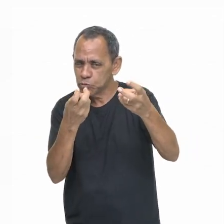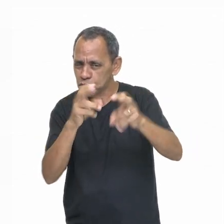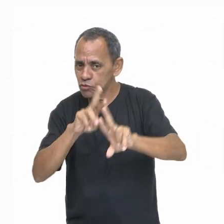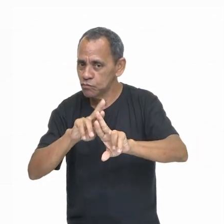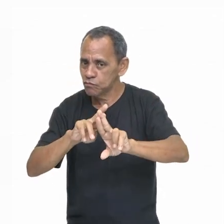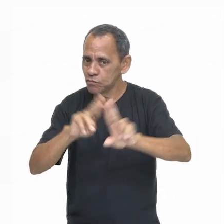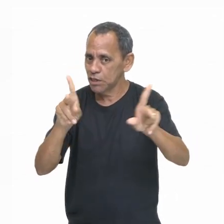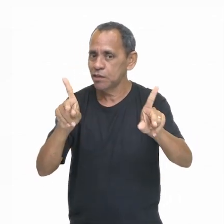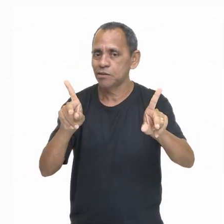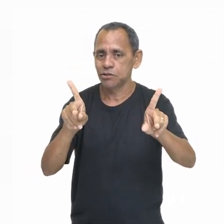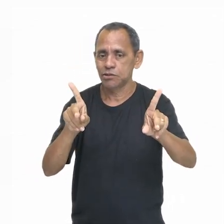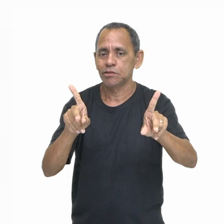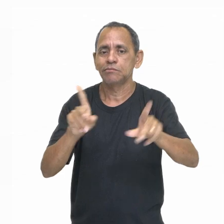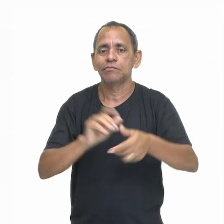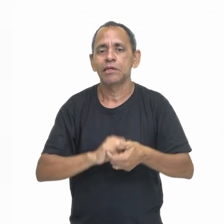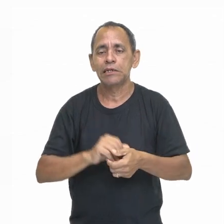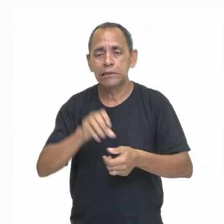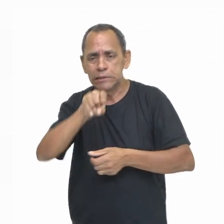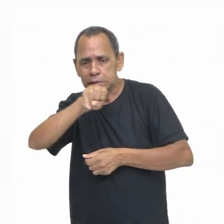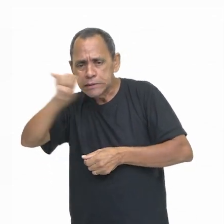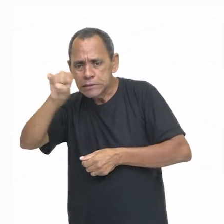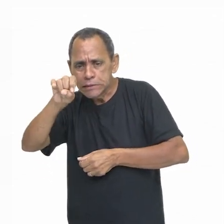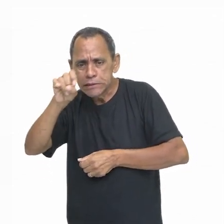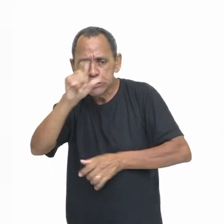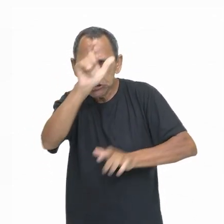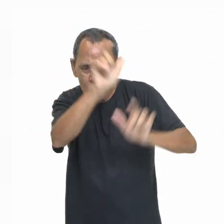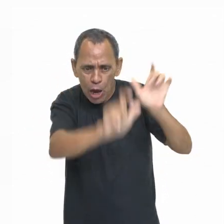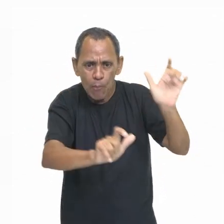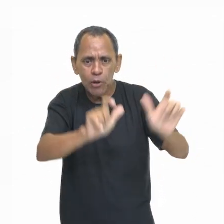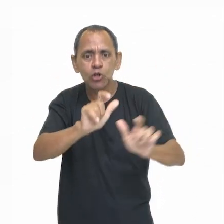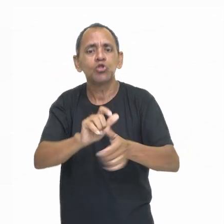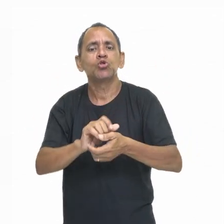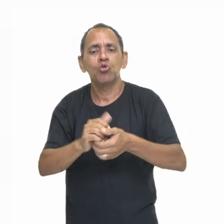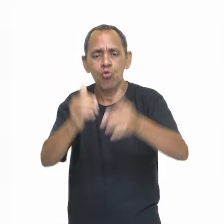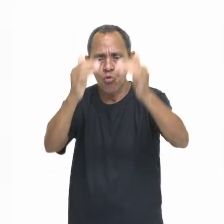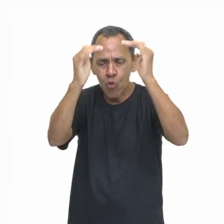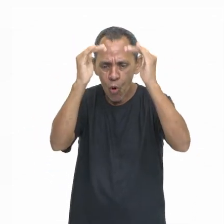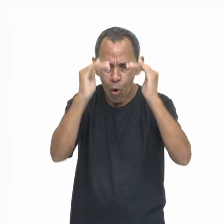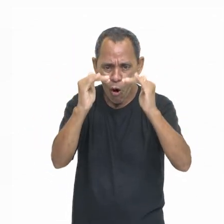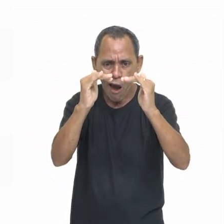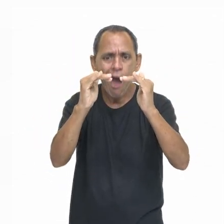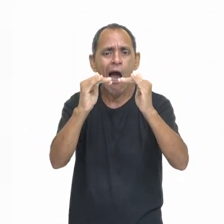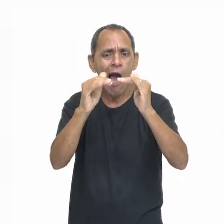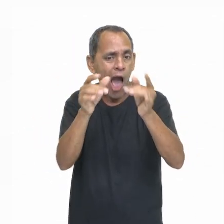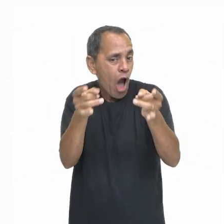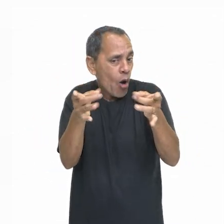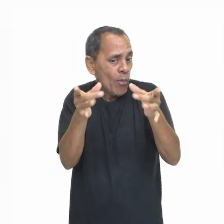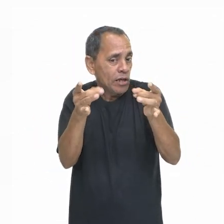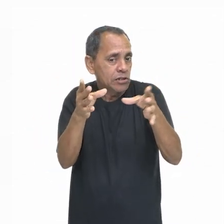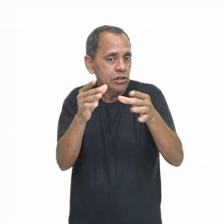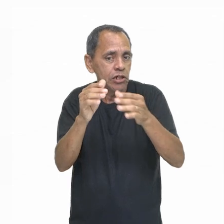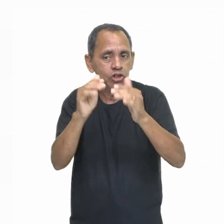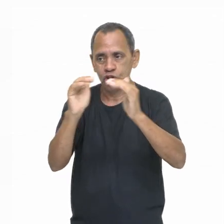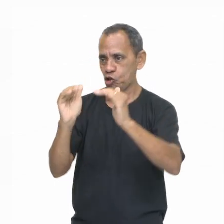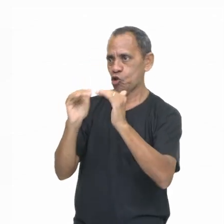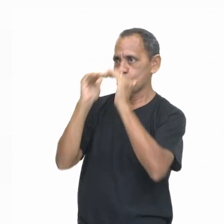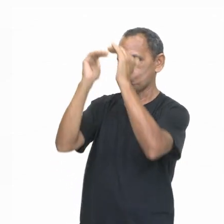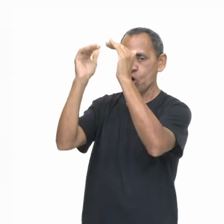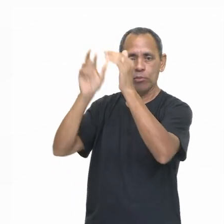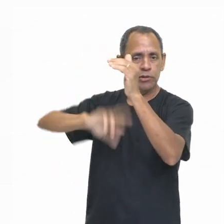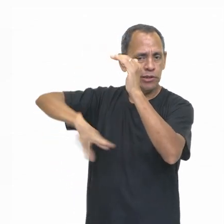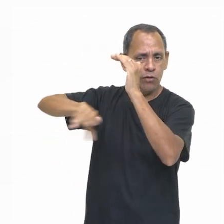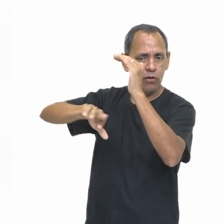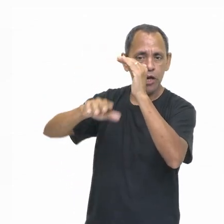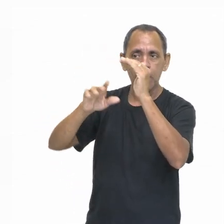né? Então, se você era um comerciante, ok, você não era um nobre, mas também você não era considerado um trabalhador